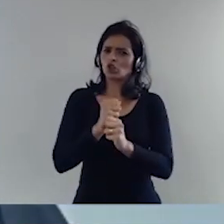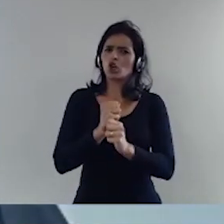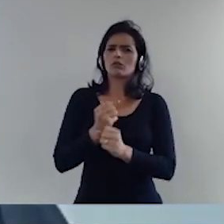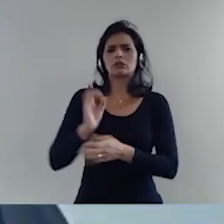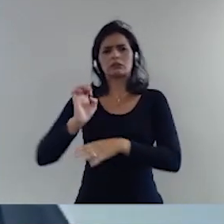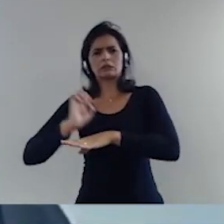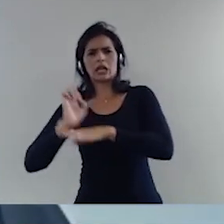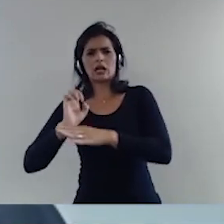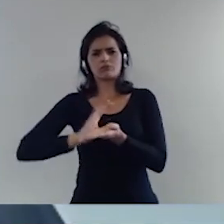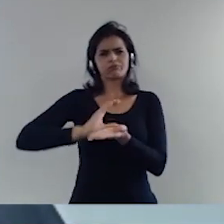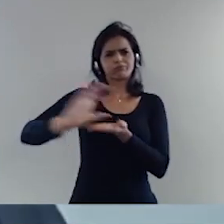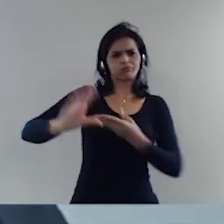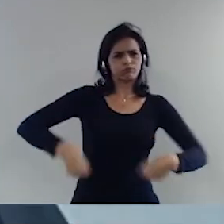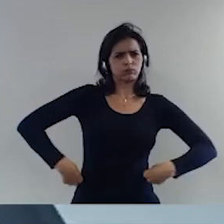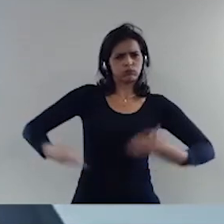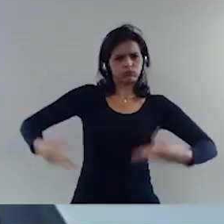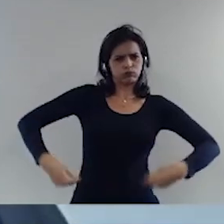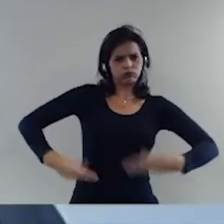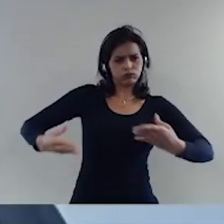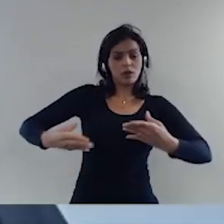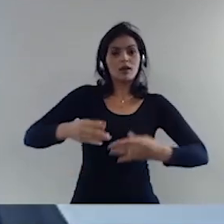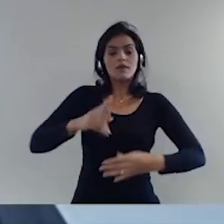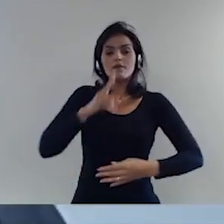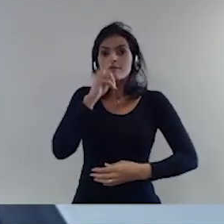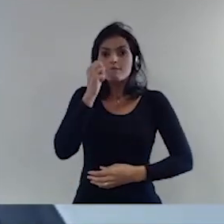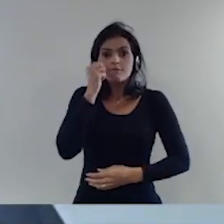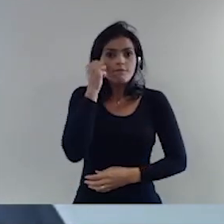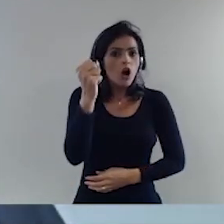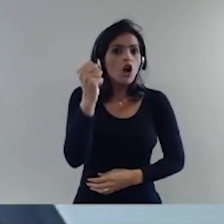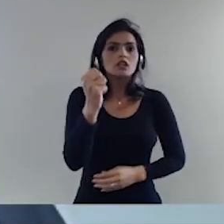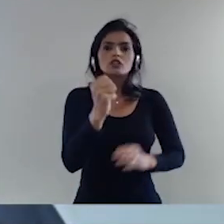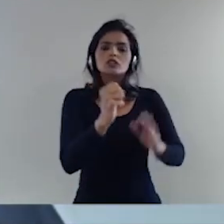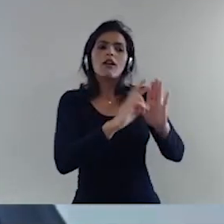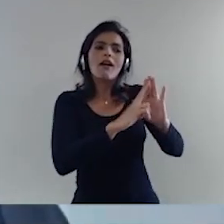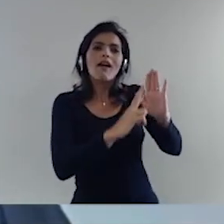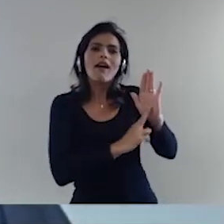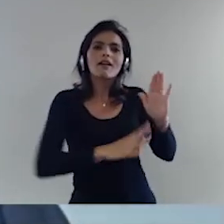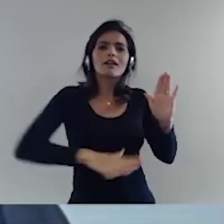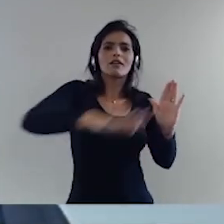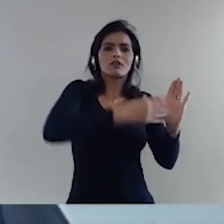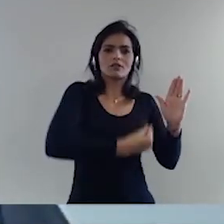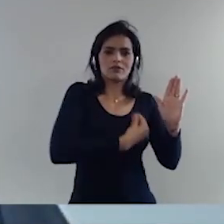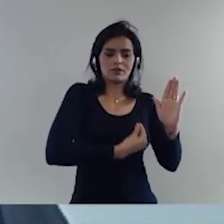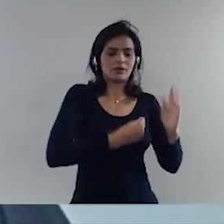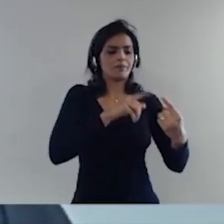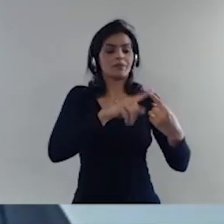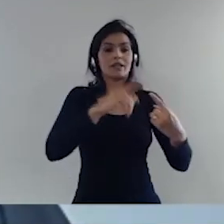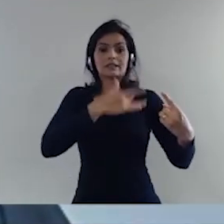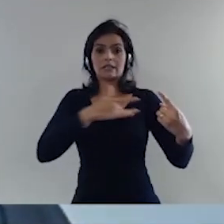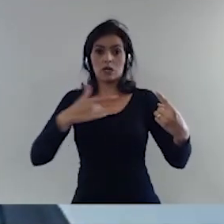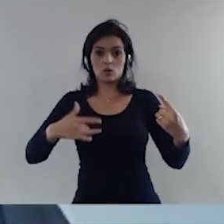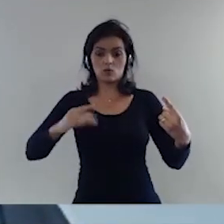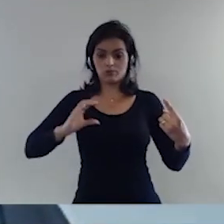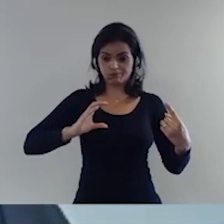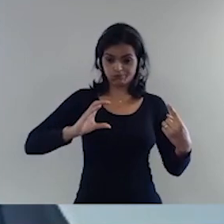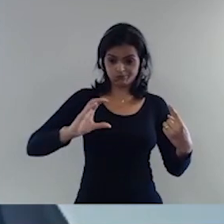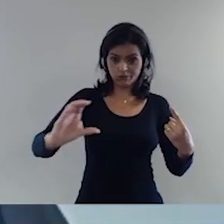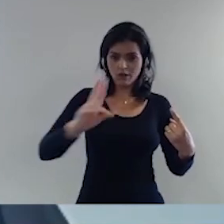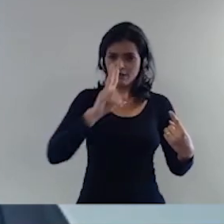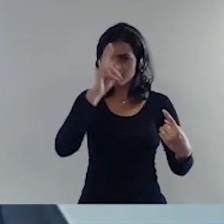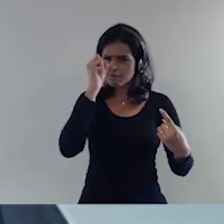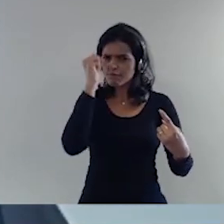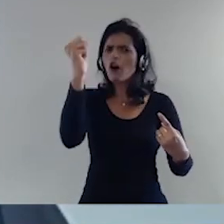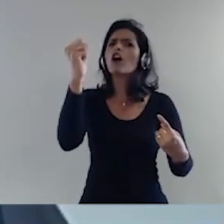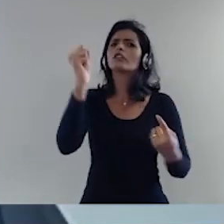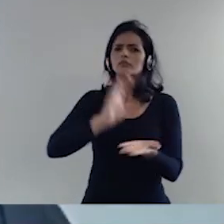dos estados e que regulam fortemente o nosso cotidiano. Saúde, que é prestado fortemente por